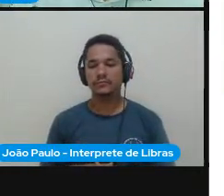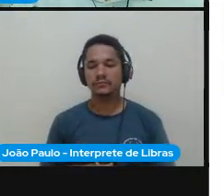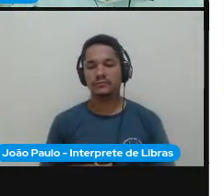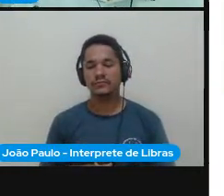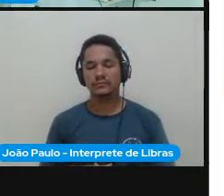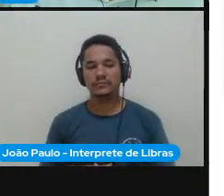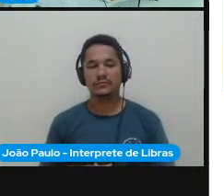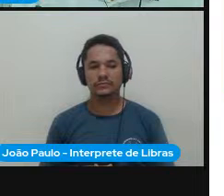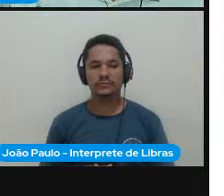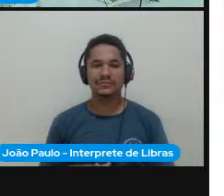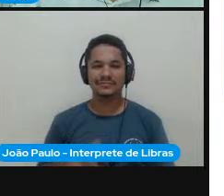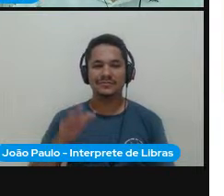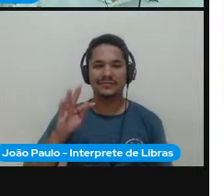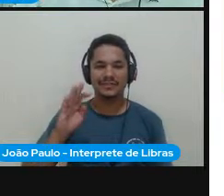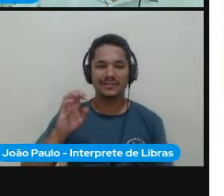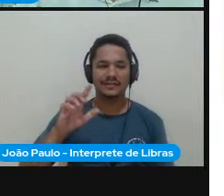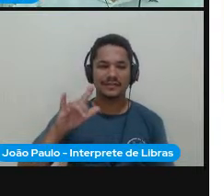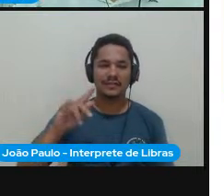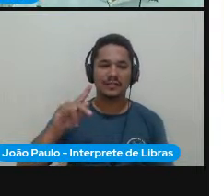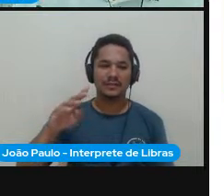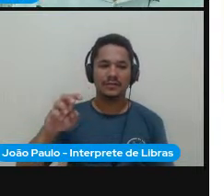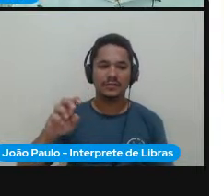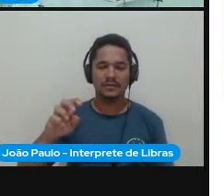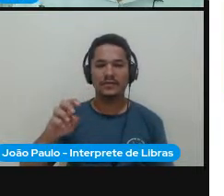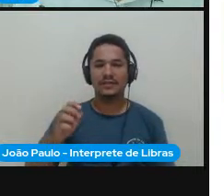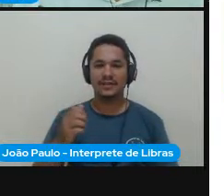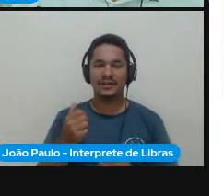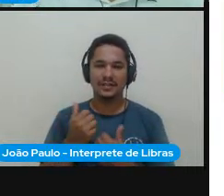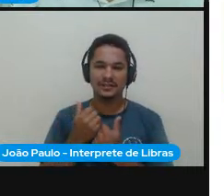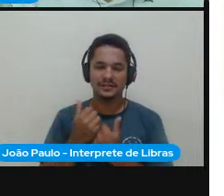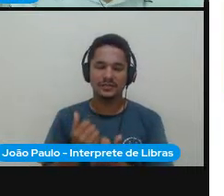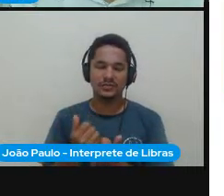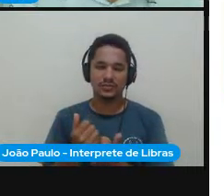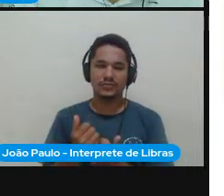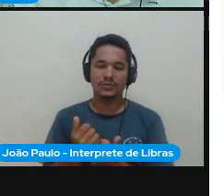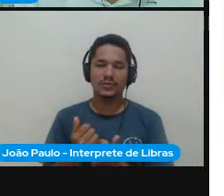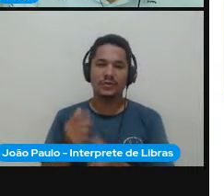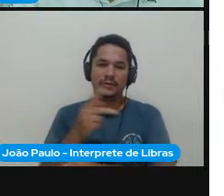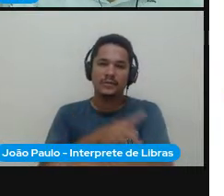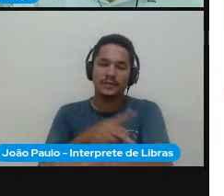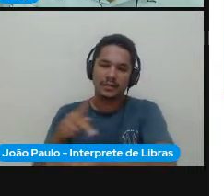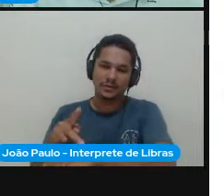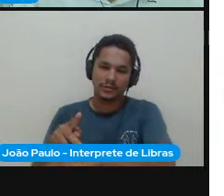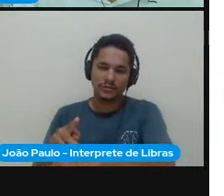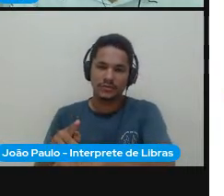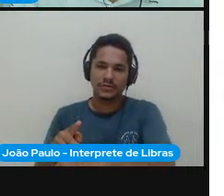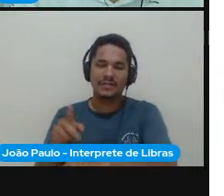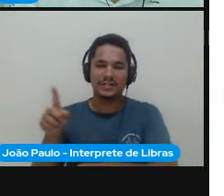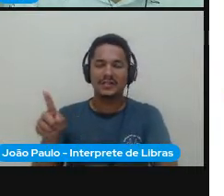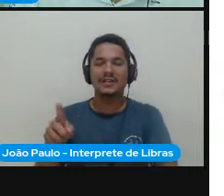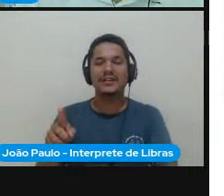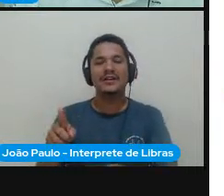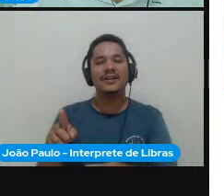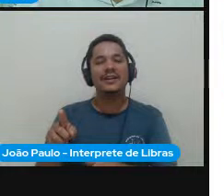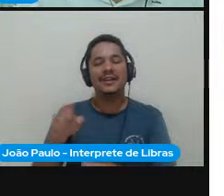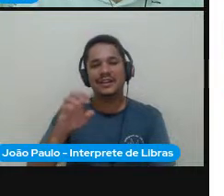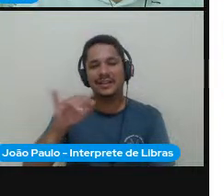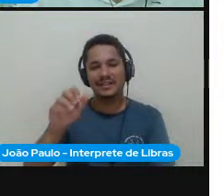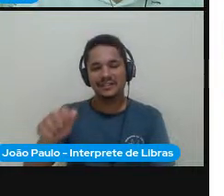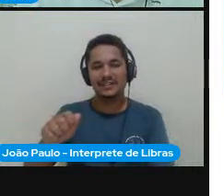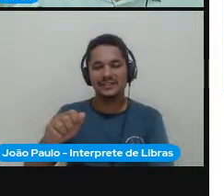do Felipe, o assessor pedagógico da EJA, da DIRE Centro Sul, que ele pergunta, no Qualifica teremos